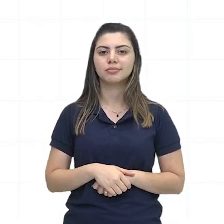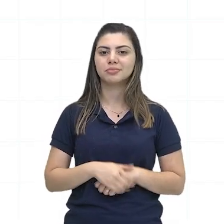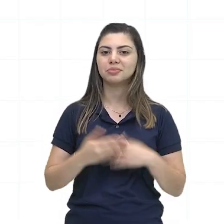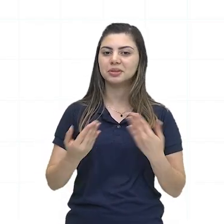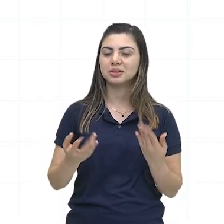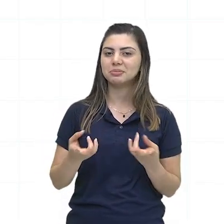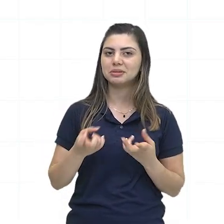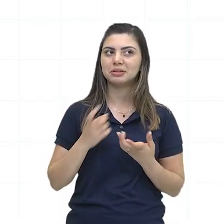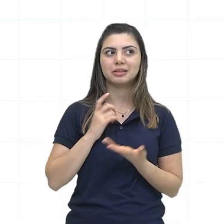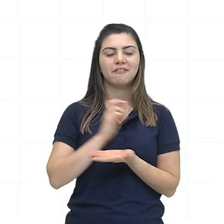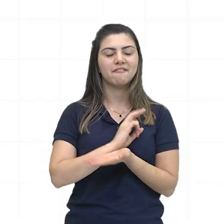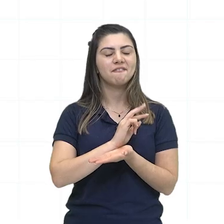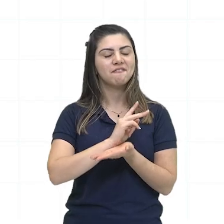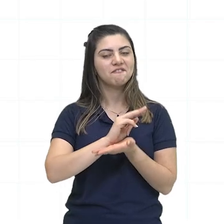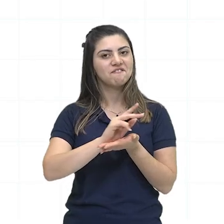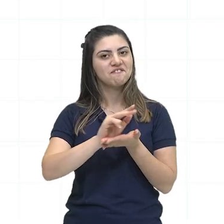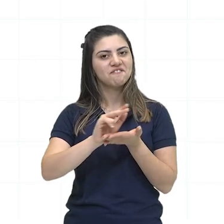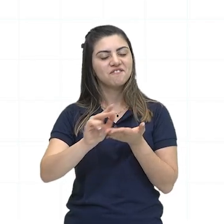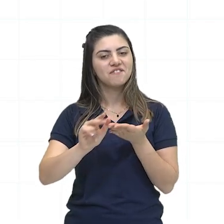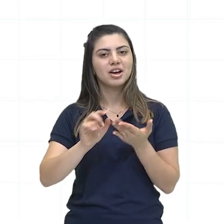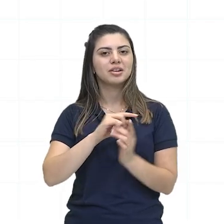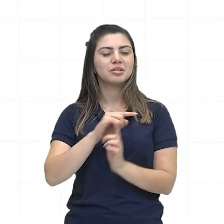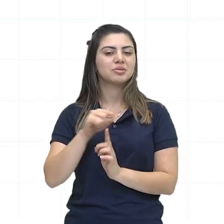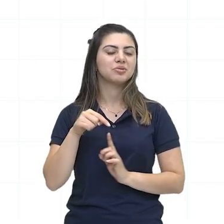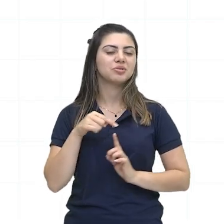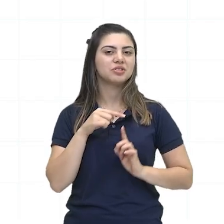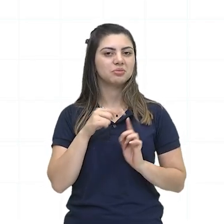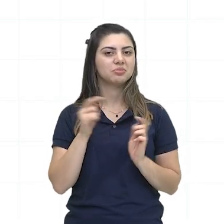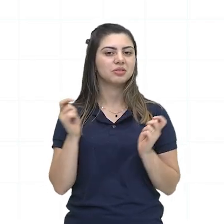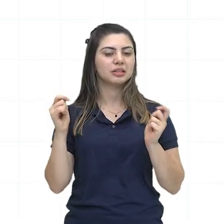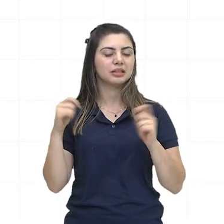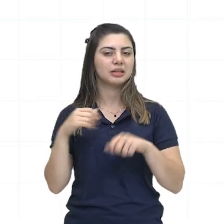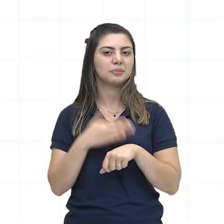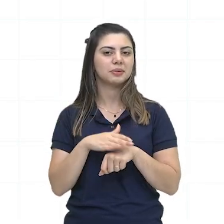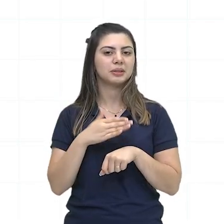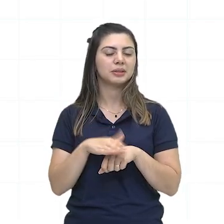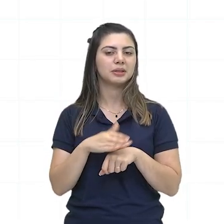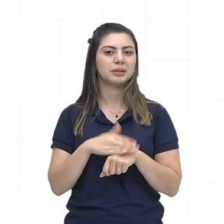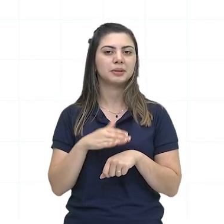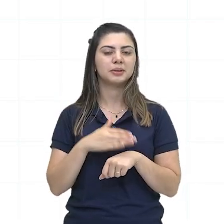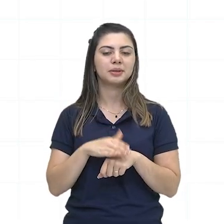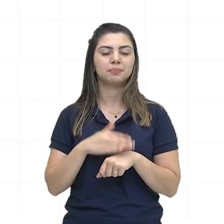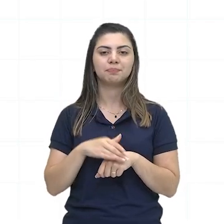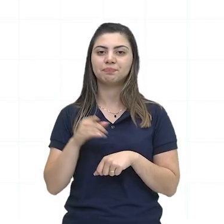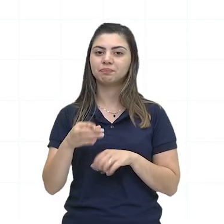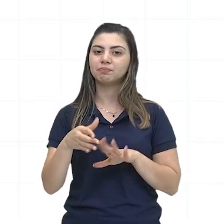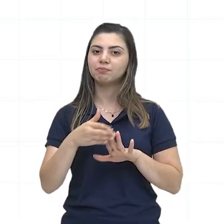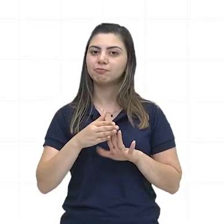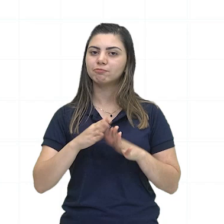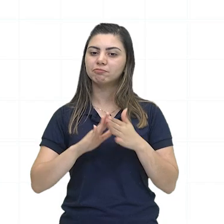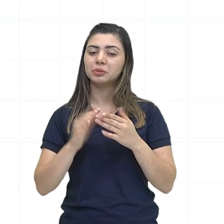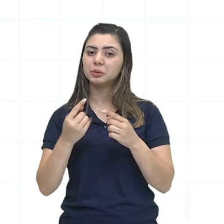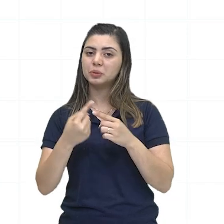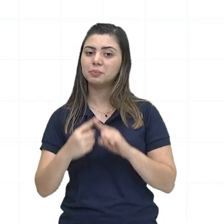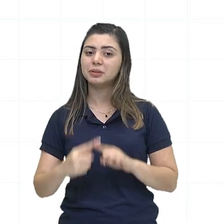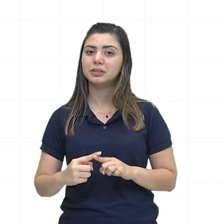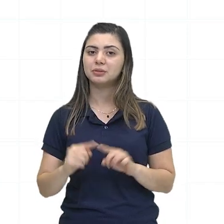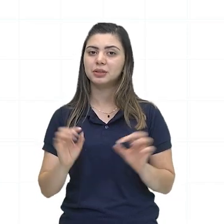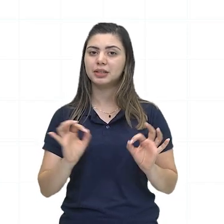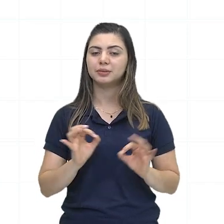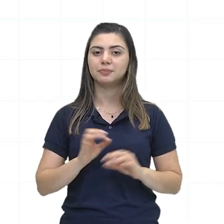essas diversas atividades que podem ser realizadas dentro de uma aula de ginástica não